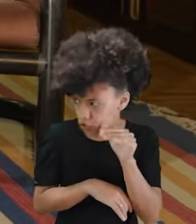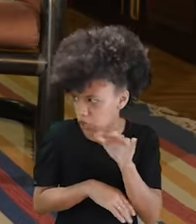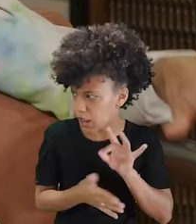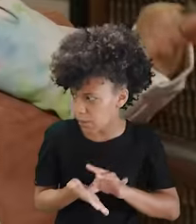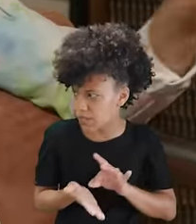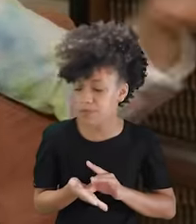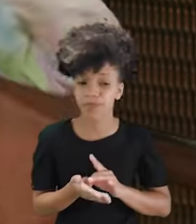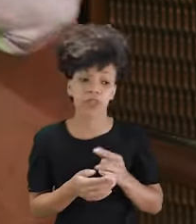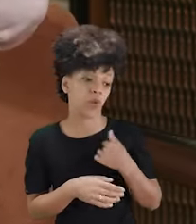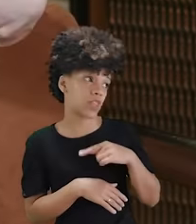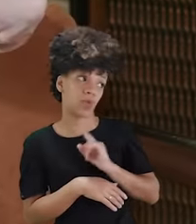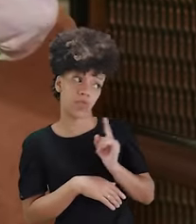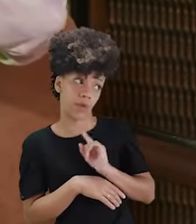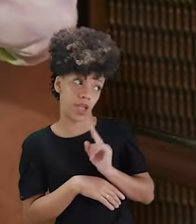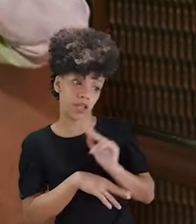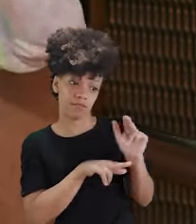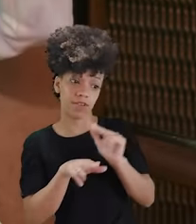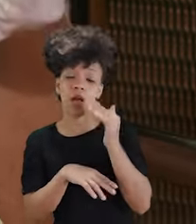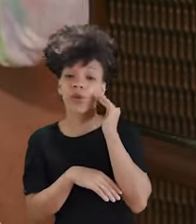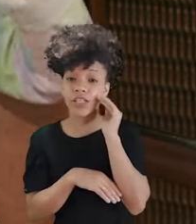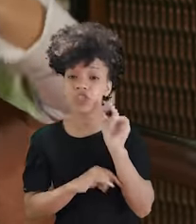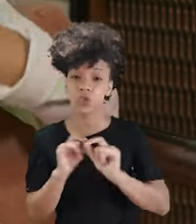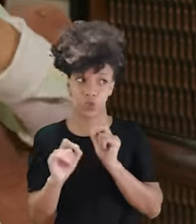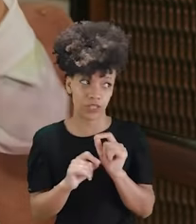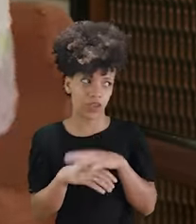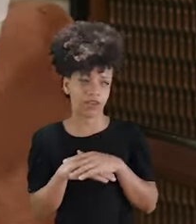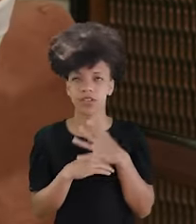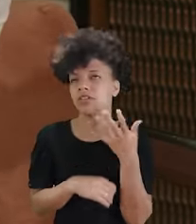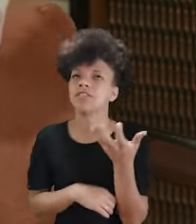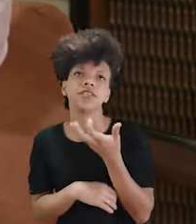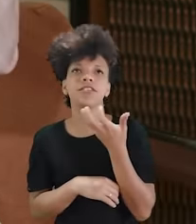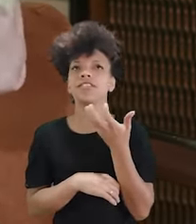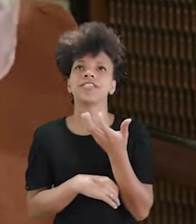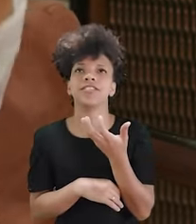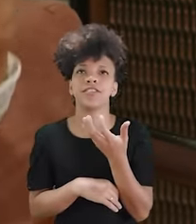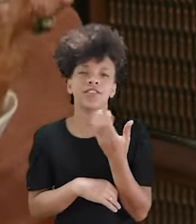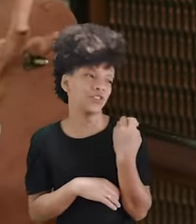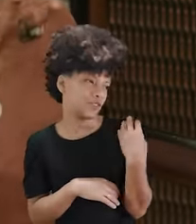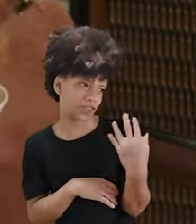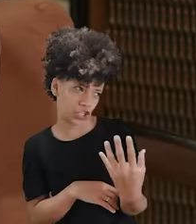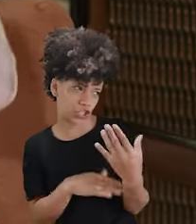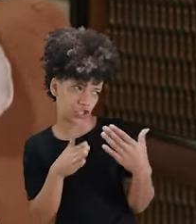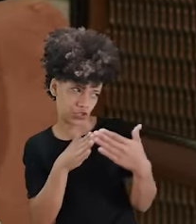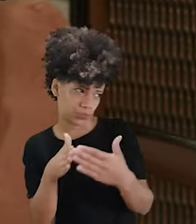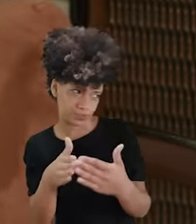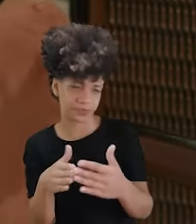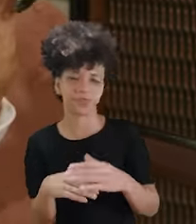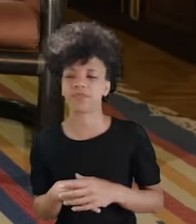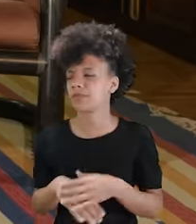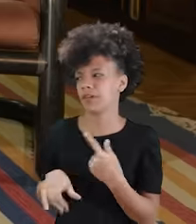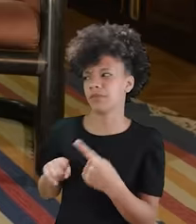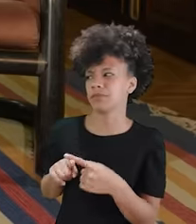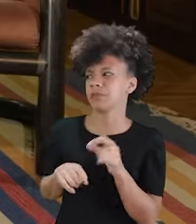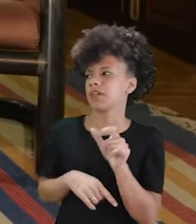tripulante mesmo Enquanto eu não era tripulante eu entendi essa esse fetiche de uma passageira como uma